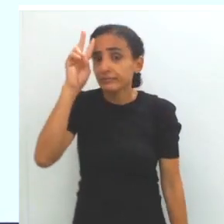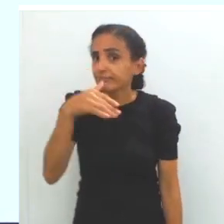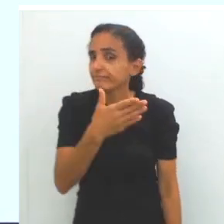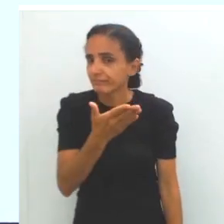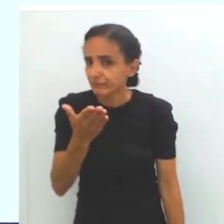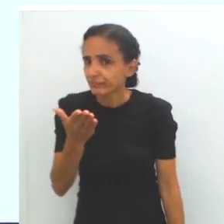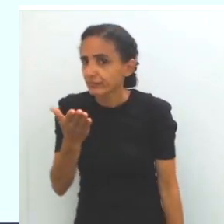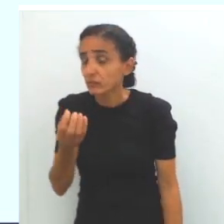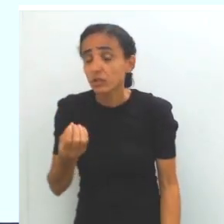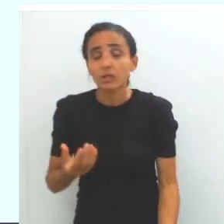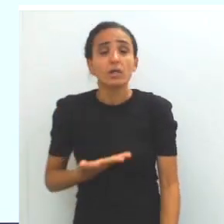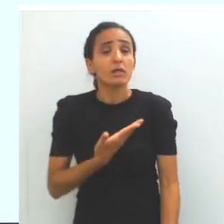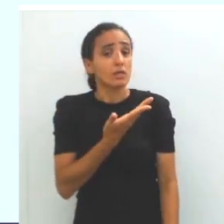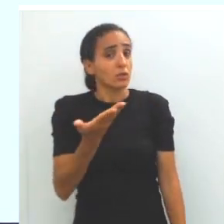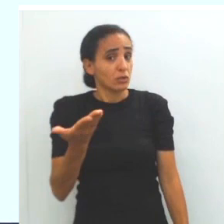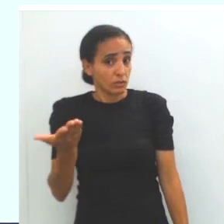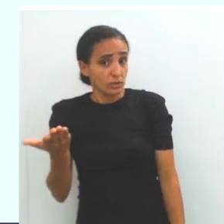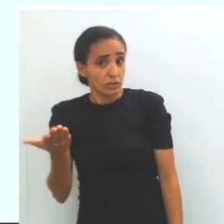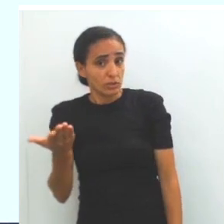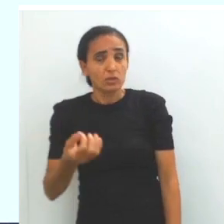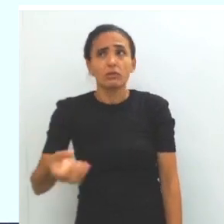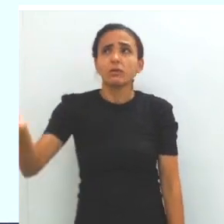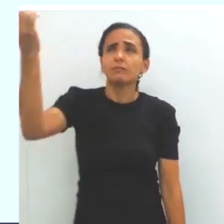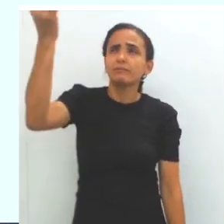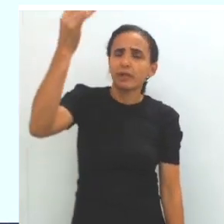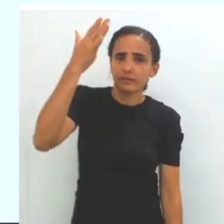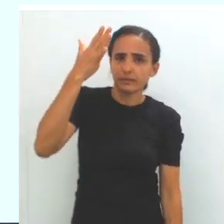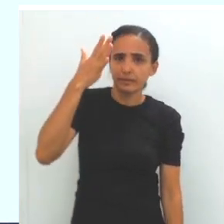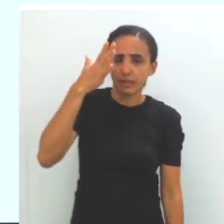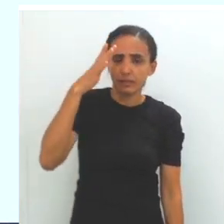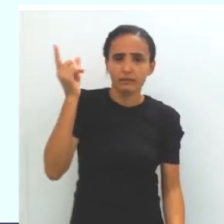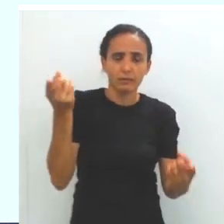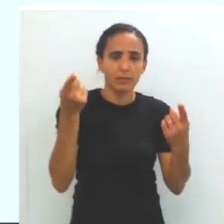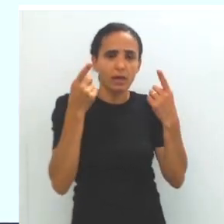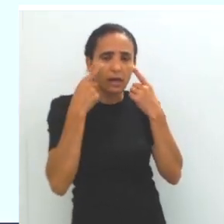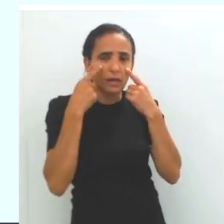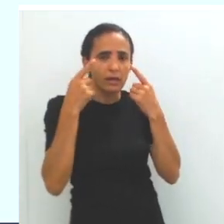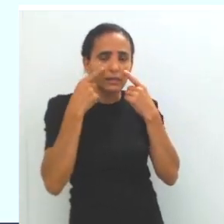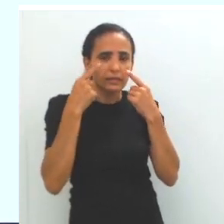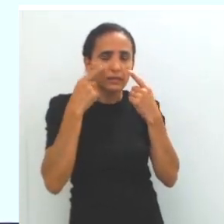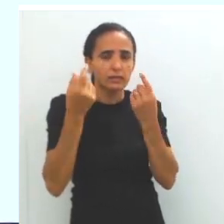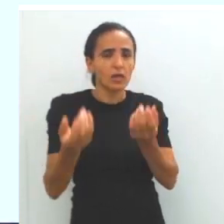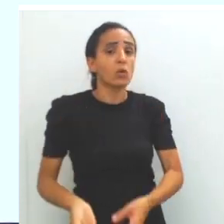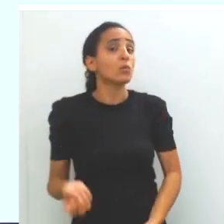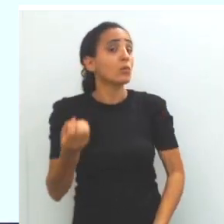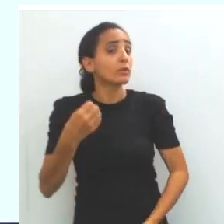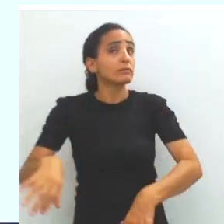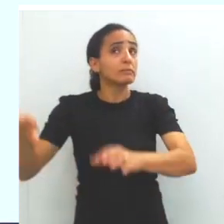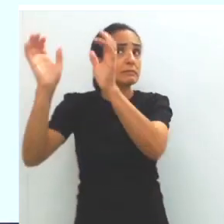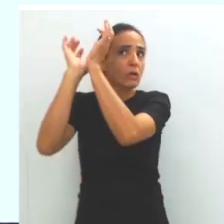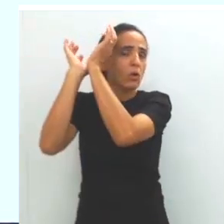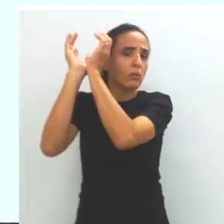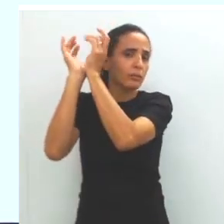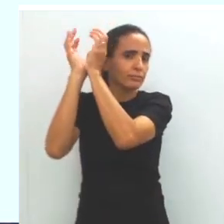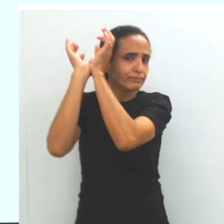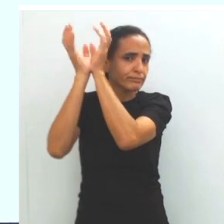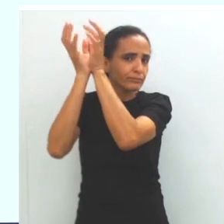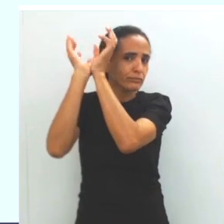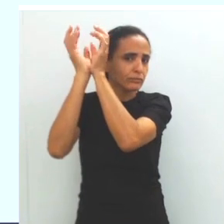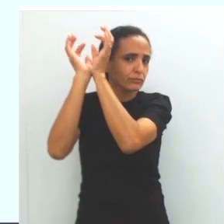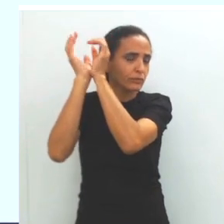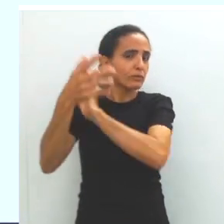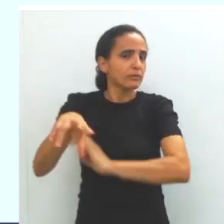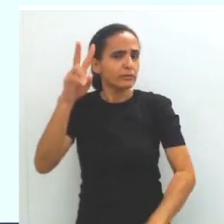Lembrando? E esses impulsos nervosos vão ter que ser enviados para o